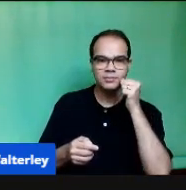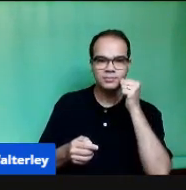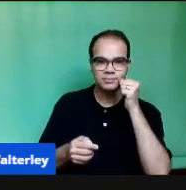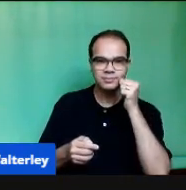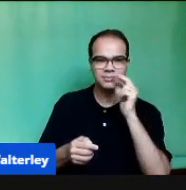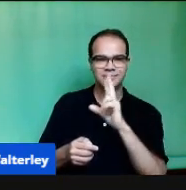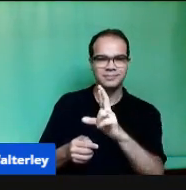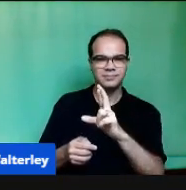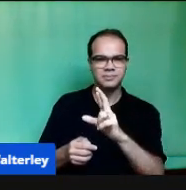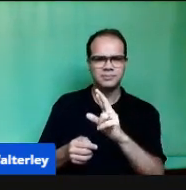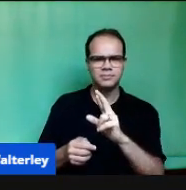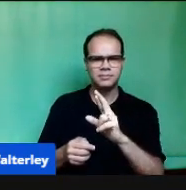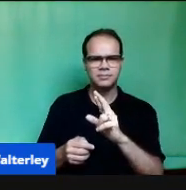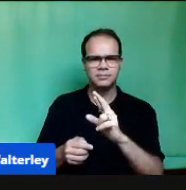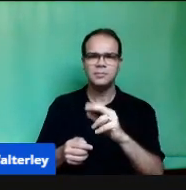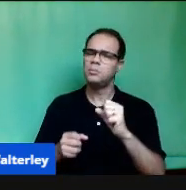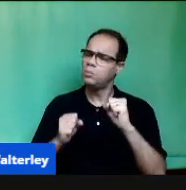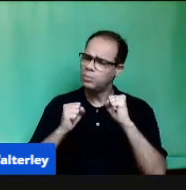a diferença